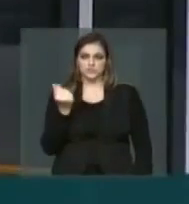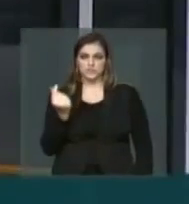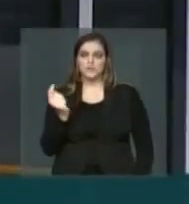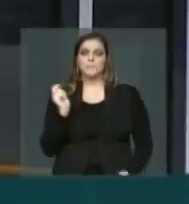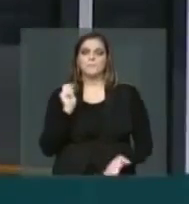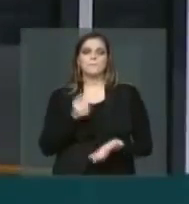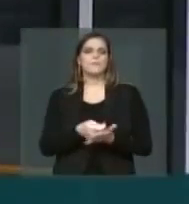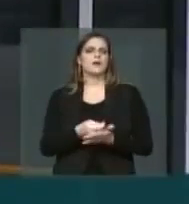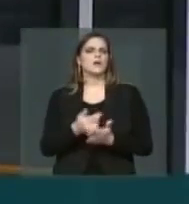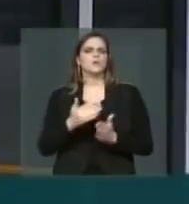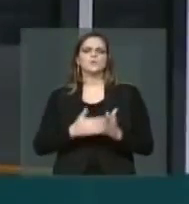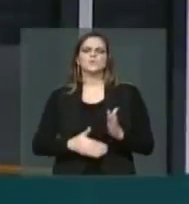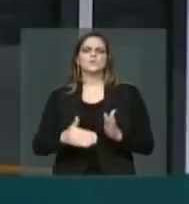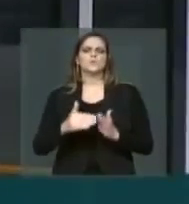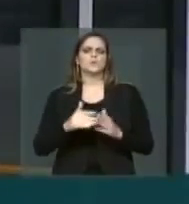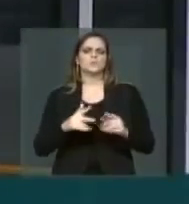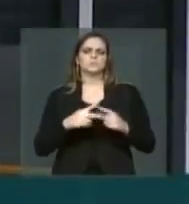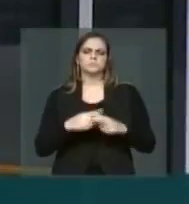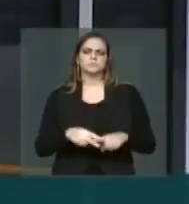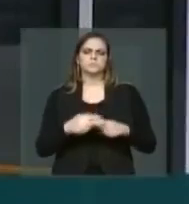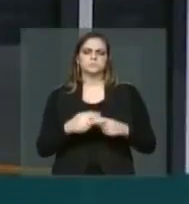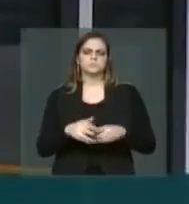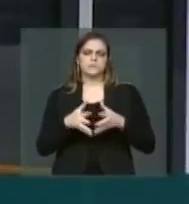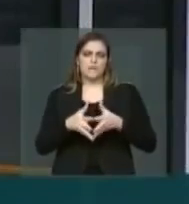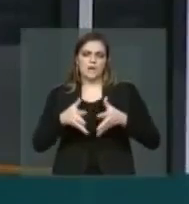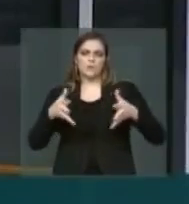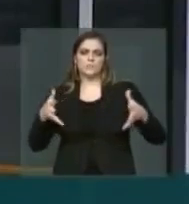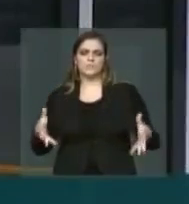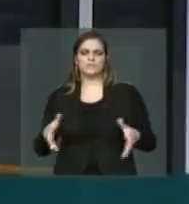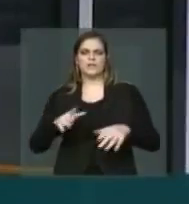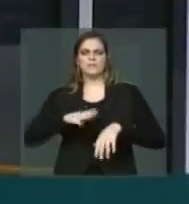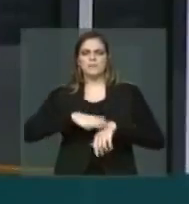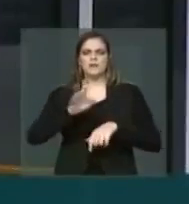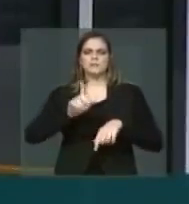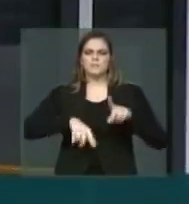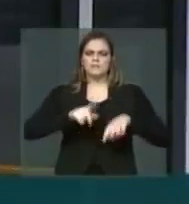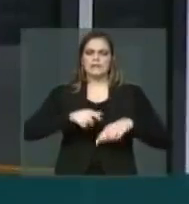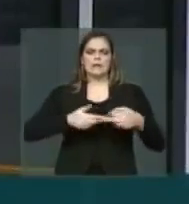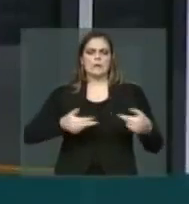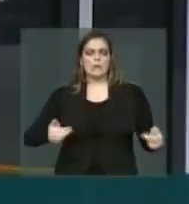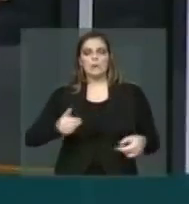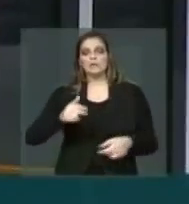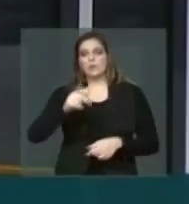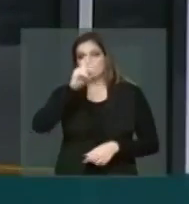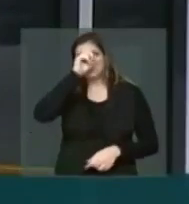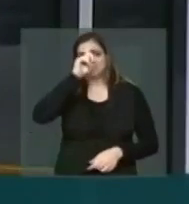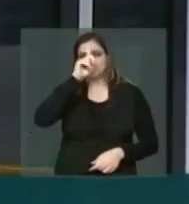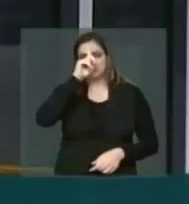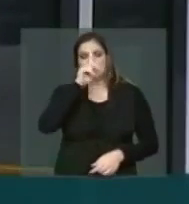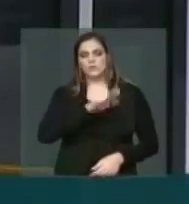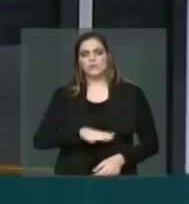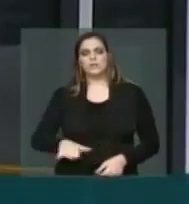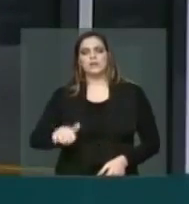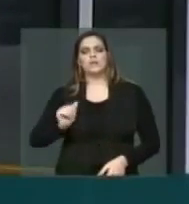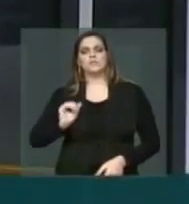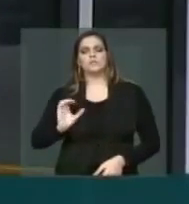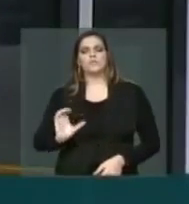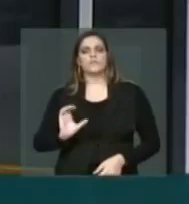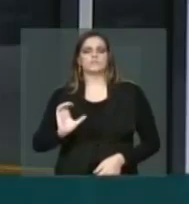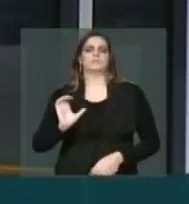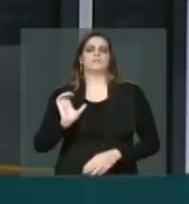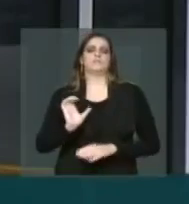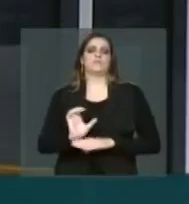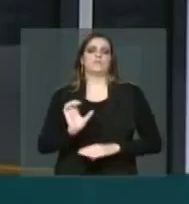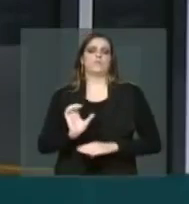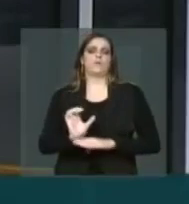toda a reforma e ampliação e equipar o Hospital da Criança e Adolescente do estado localizado na capital